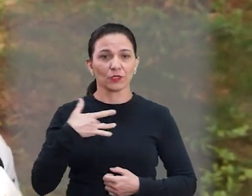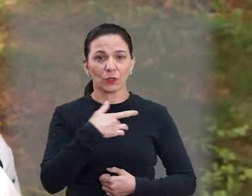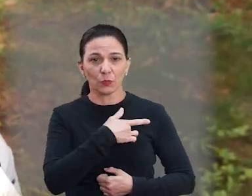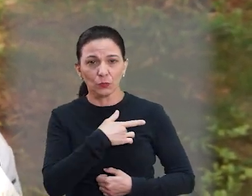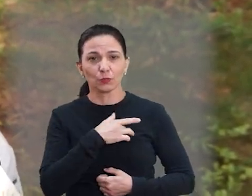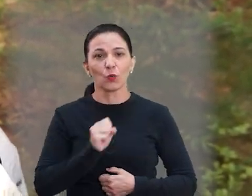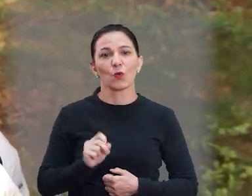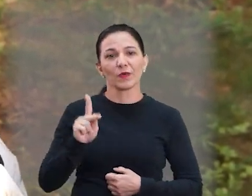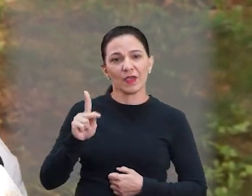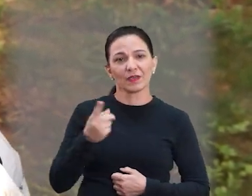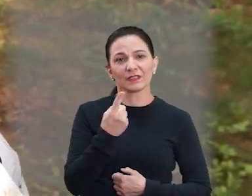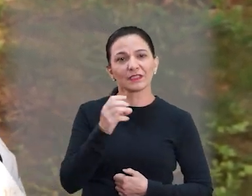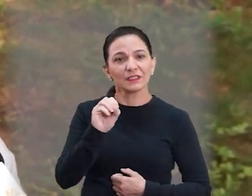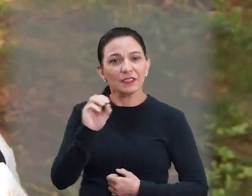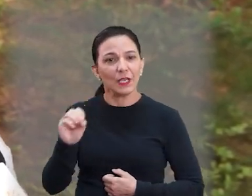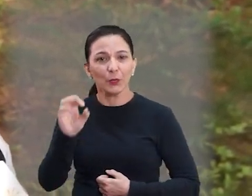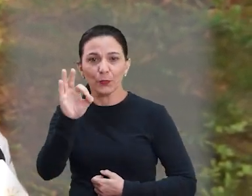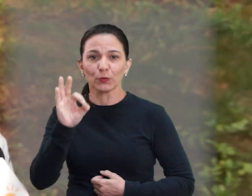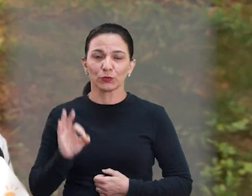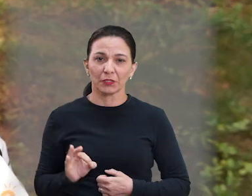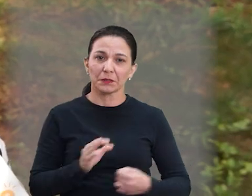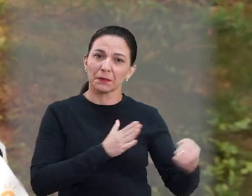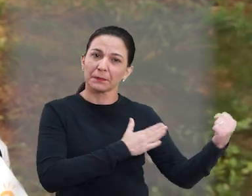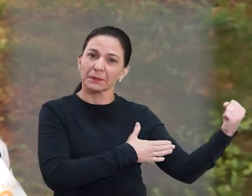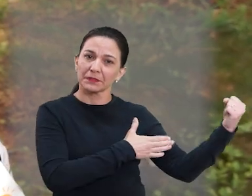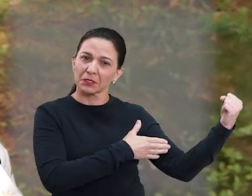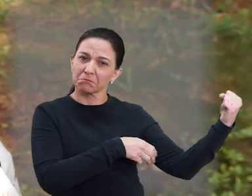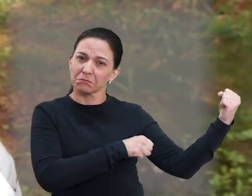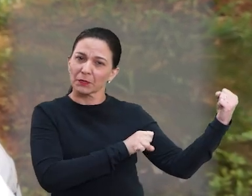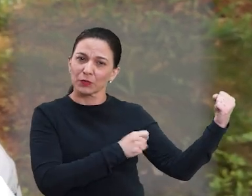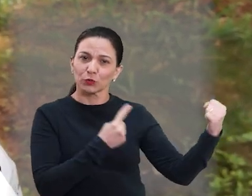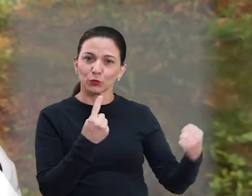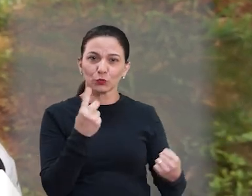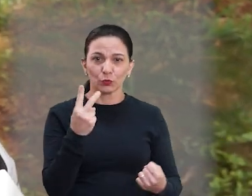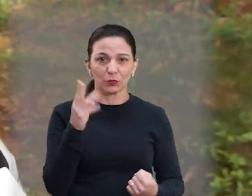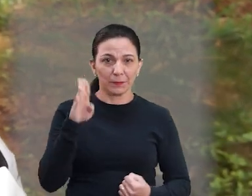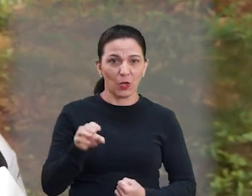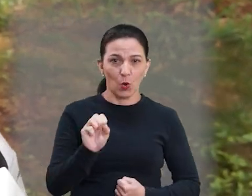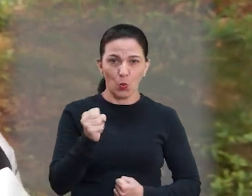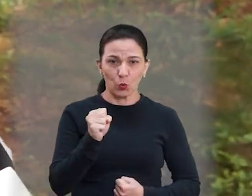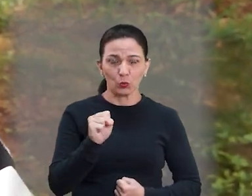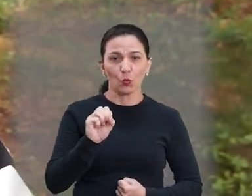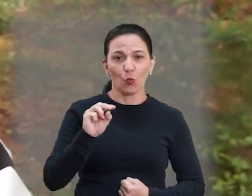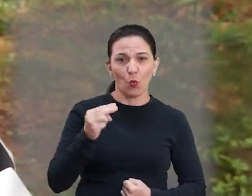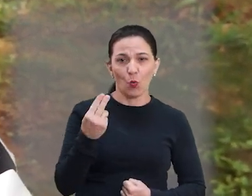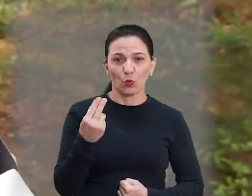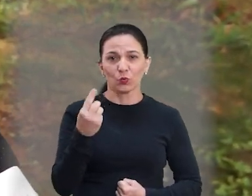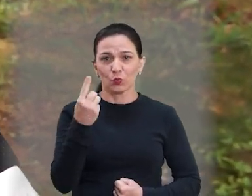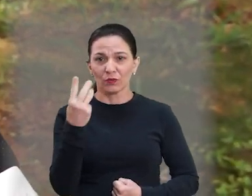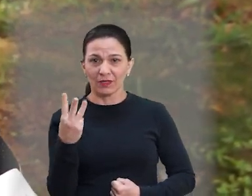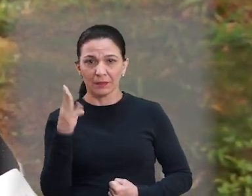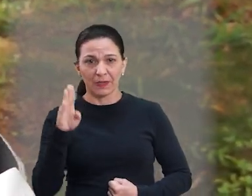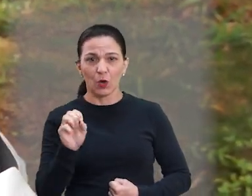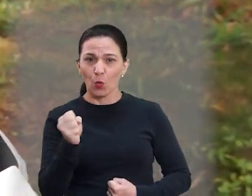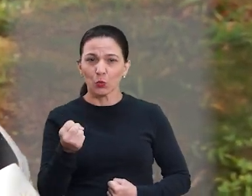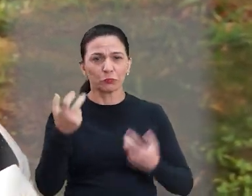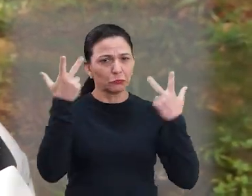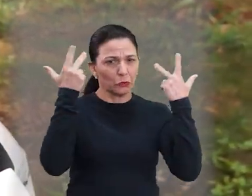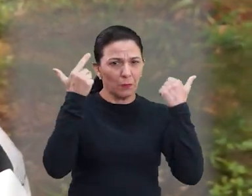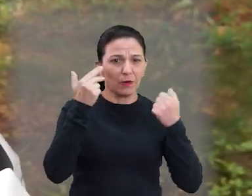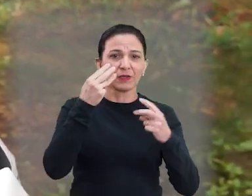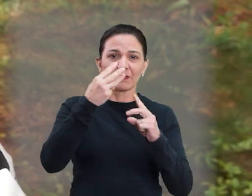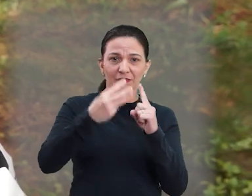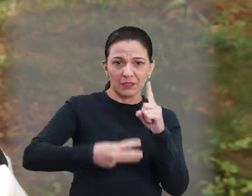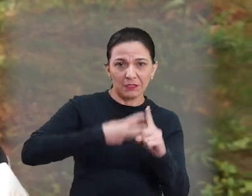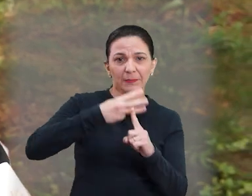tirou a medicação só caminhando já melhorou 100% prão agora é 12 por8 13 por8 graças a Deus